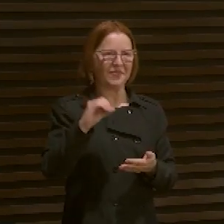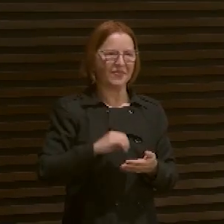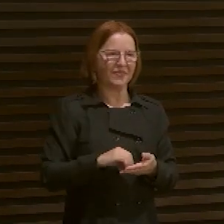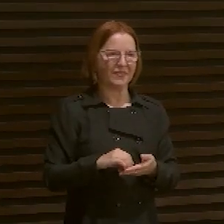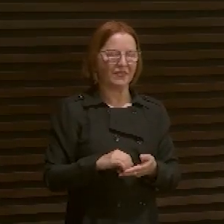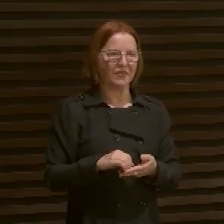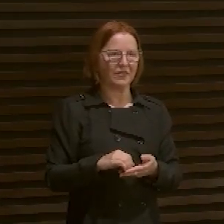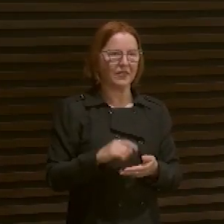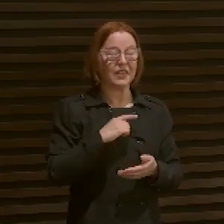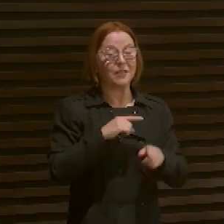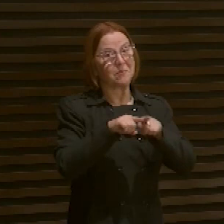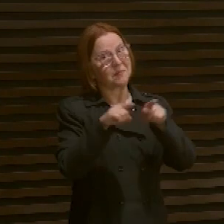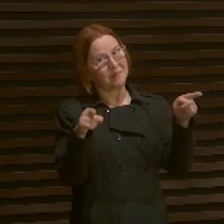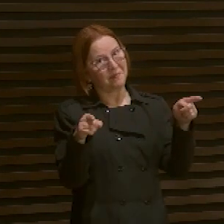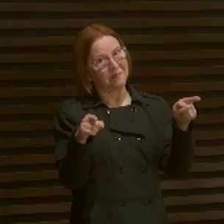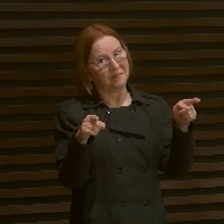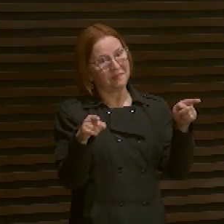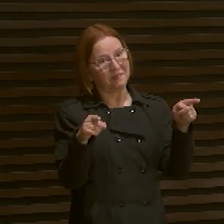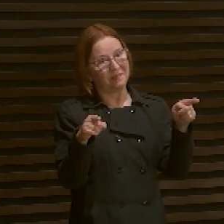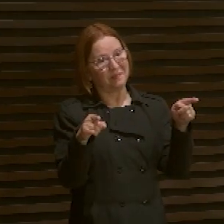tem um porém ali.